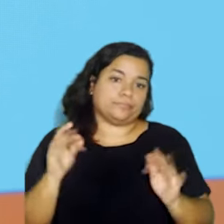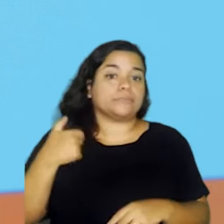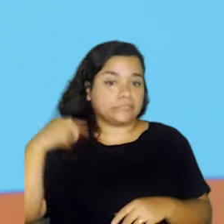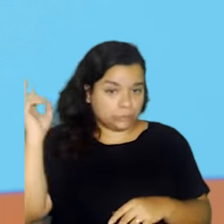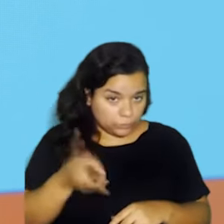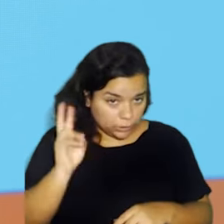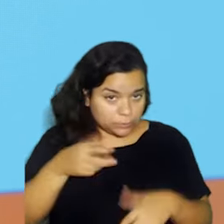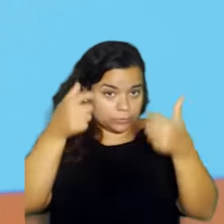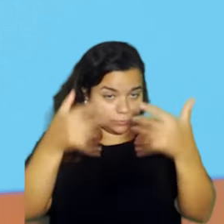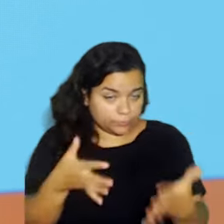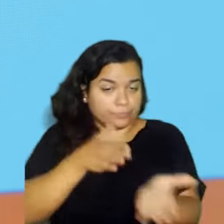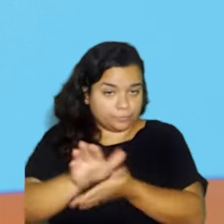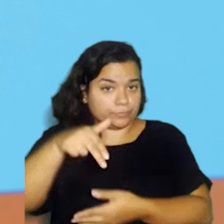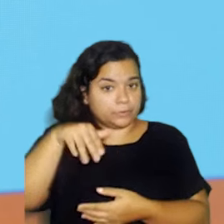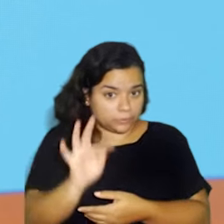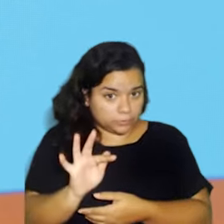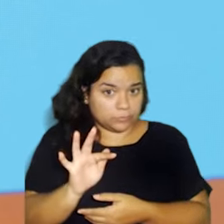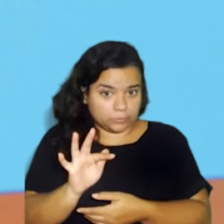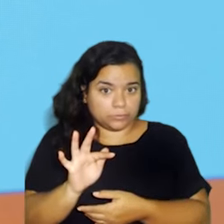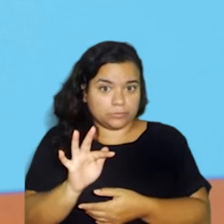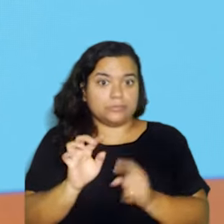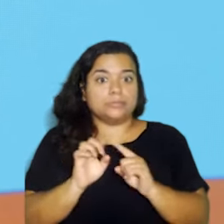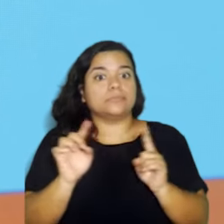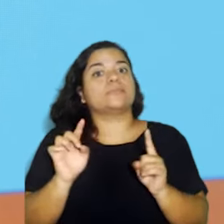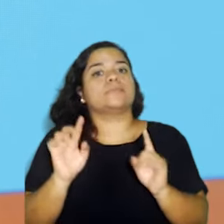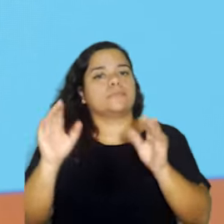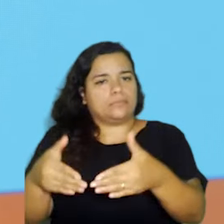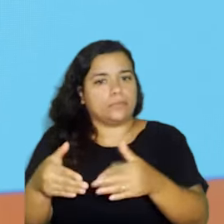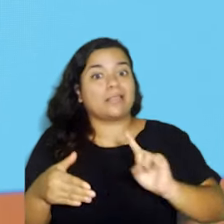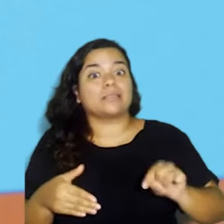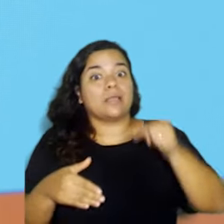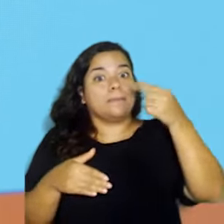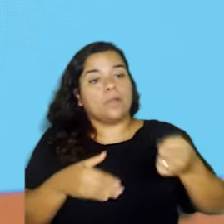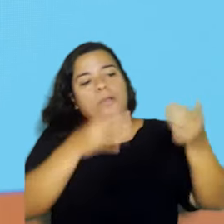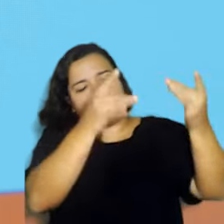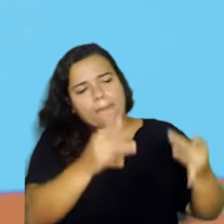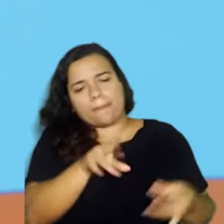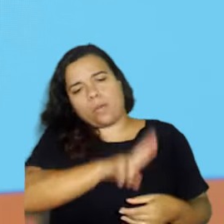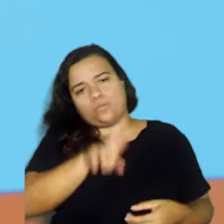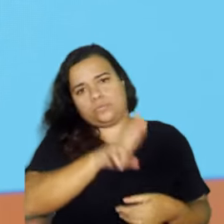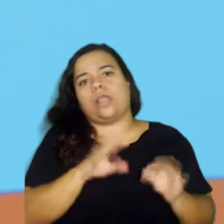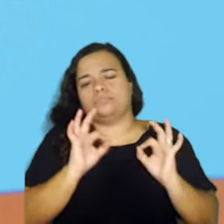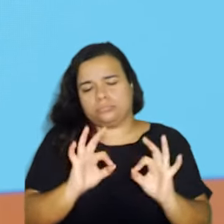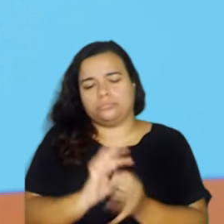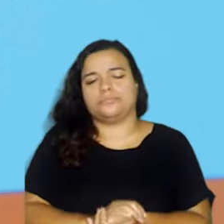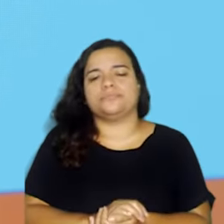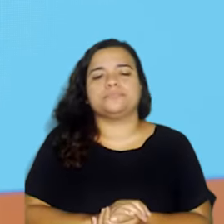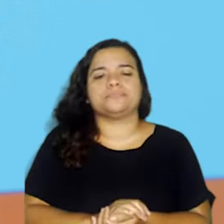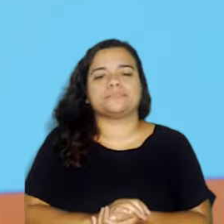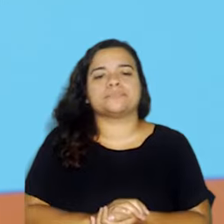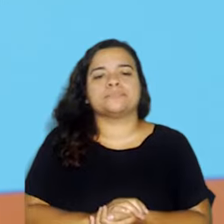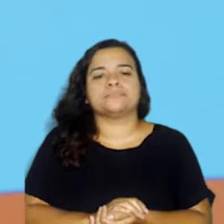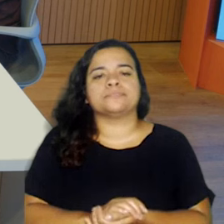eu sempre traga esse ponto de vista por enquanto gente a gente deve emitir a nota para depois ter mais esses outros por menores né